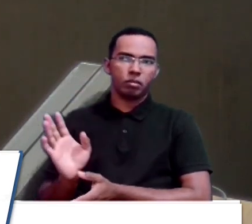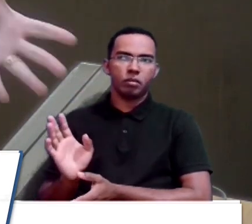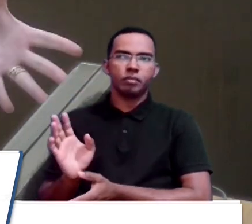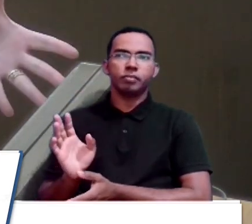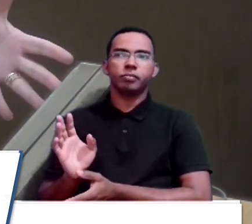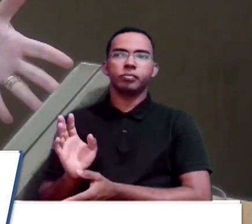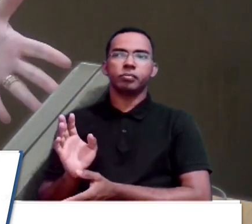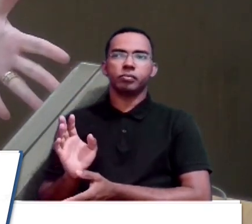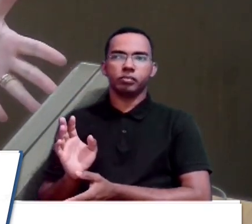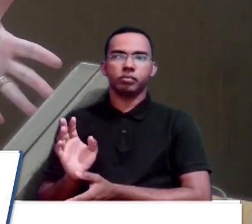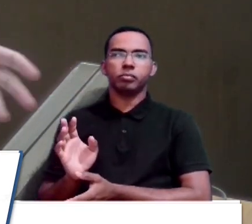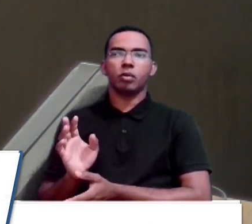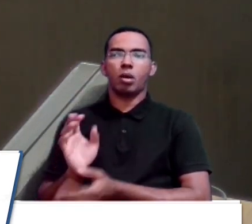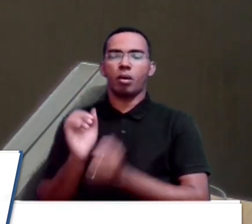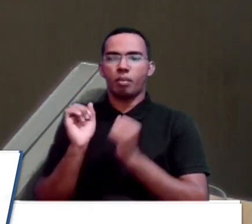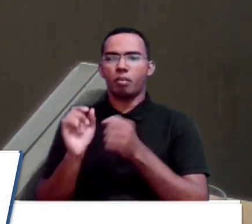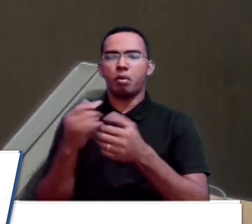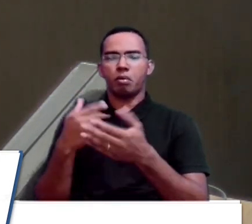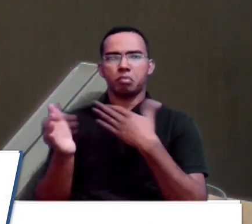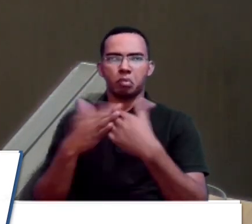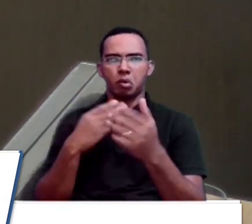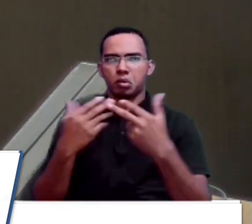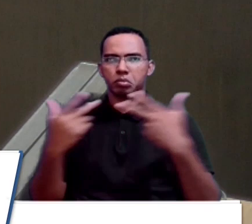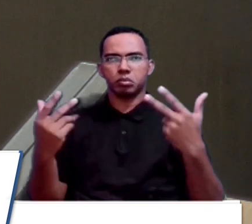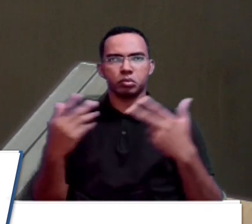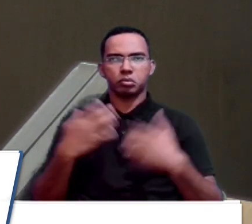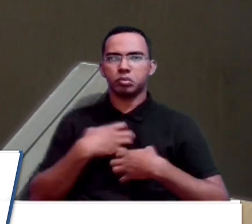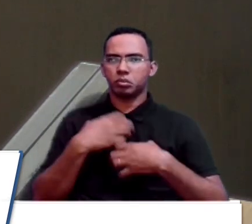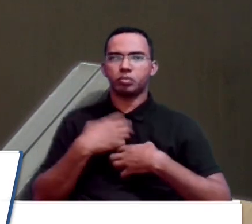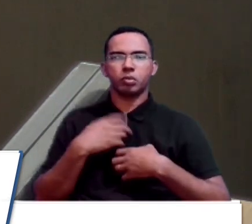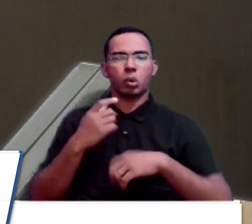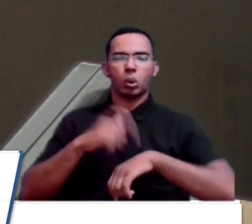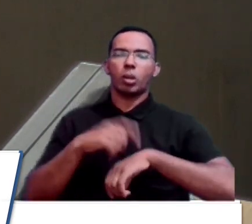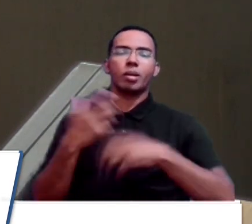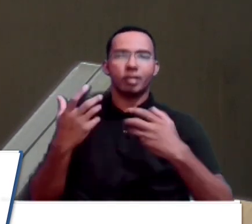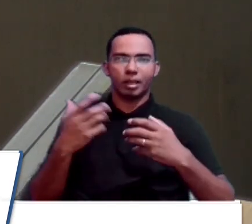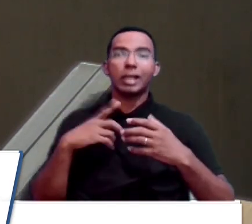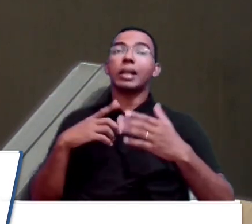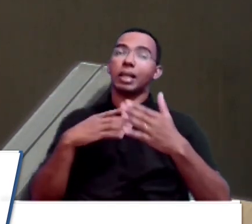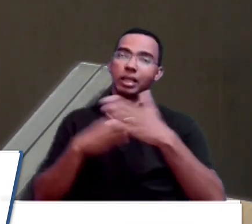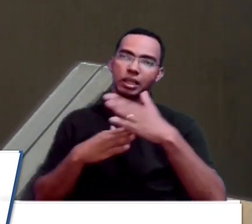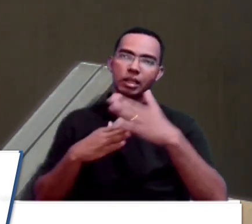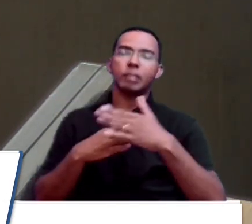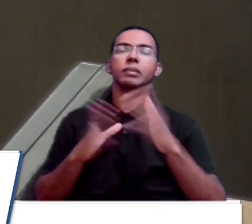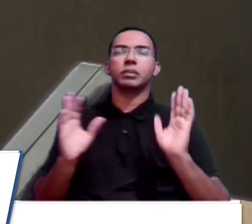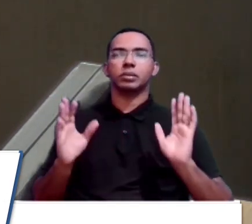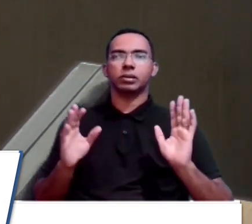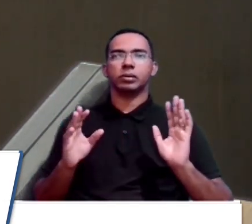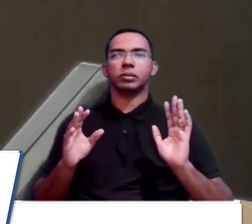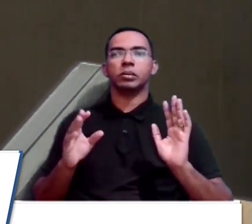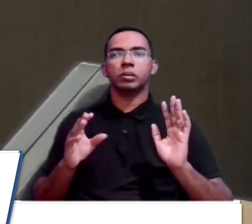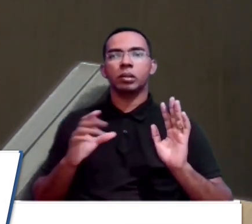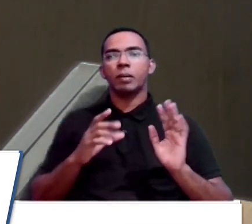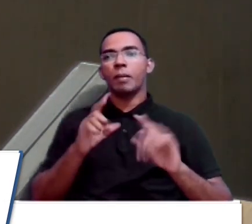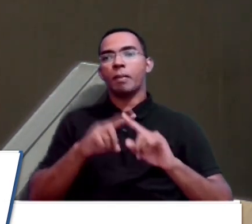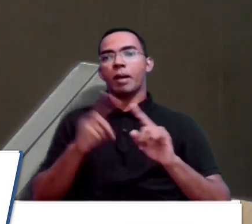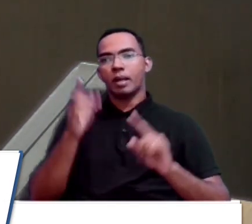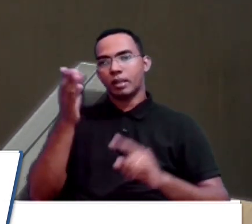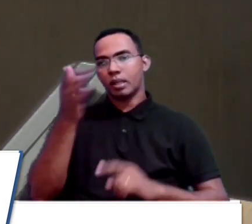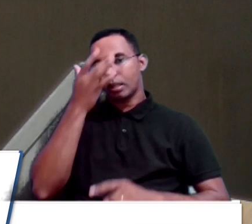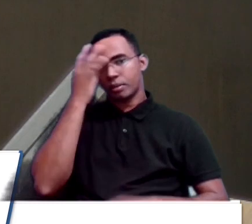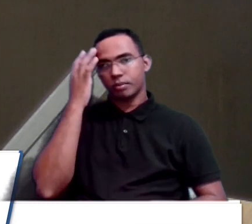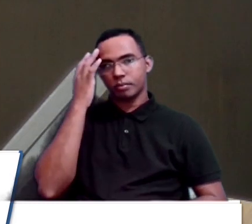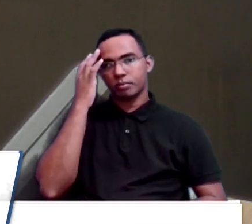posso fazer o que eu quero e do jeito que eu quero. Eu tenho que ter limite. Mas estão